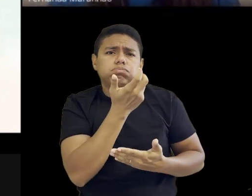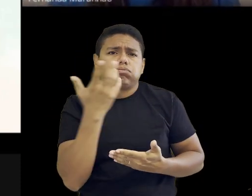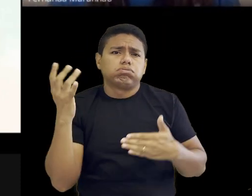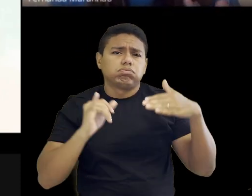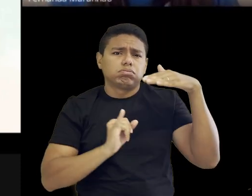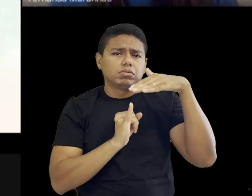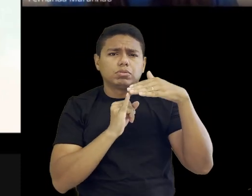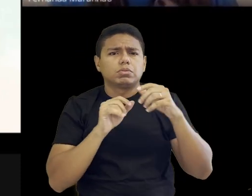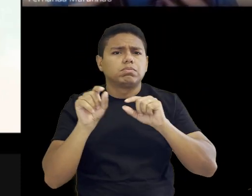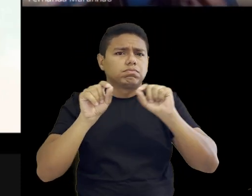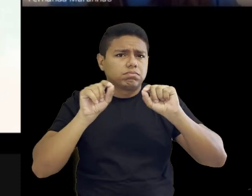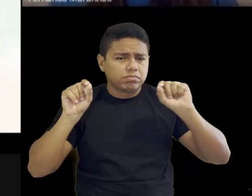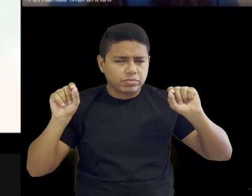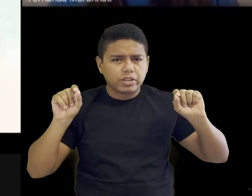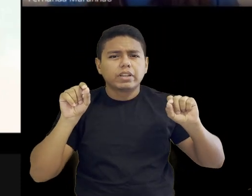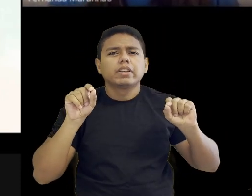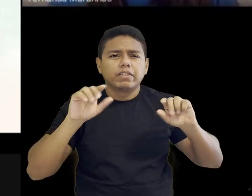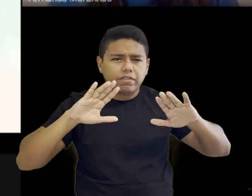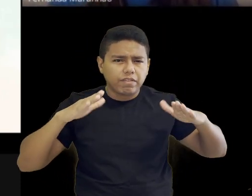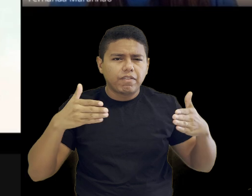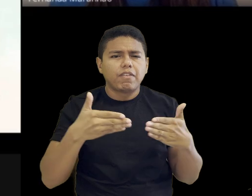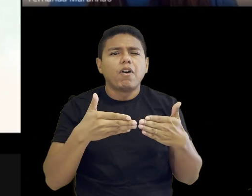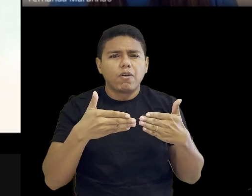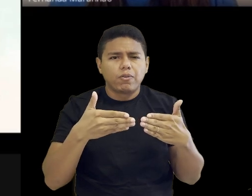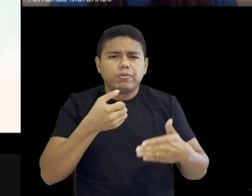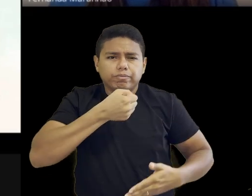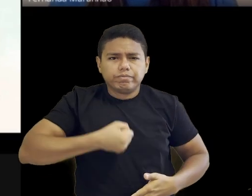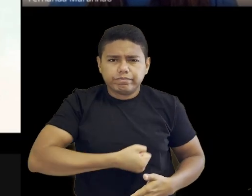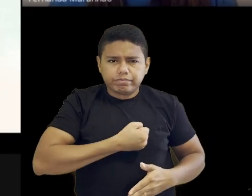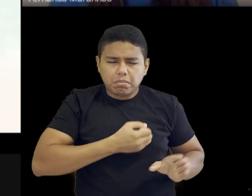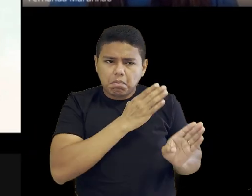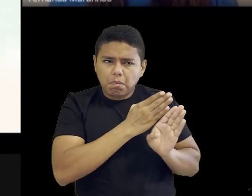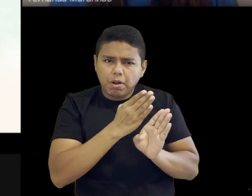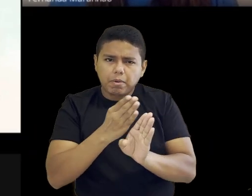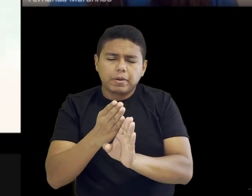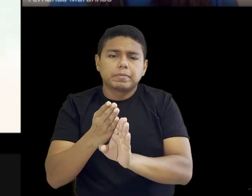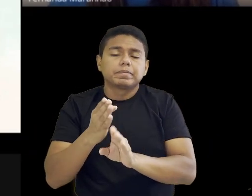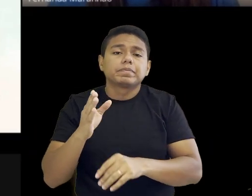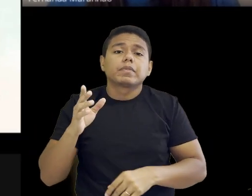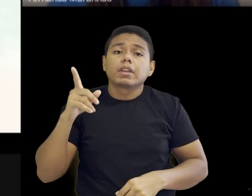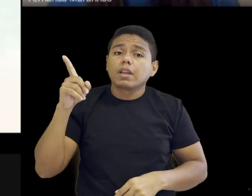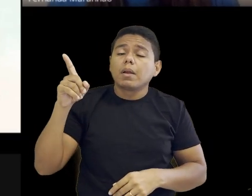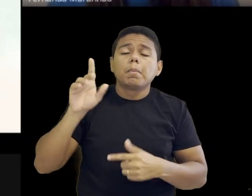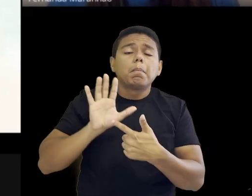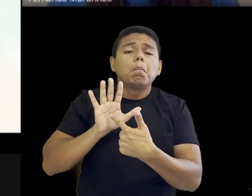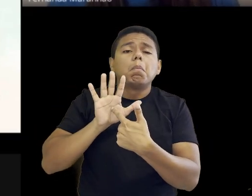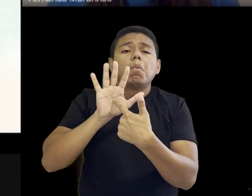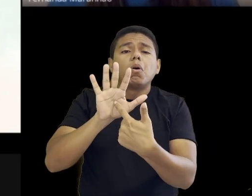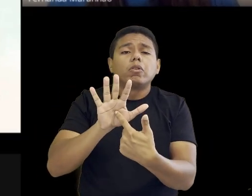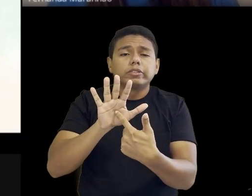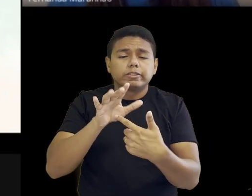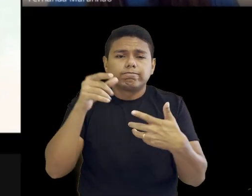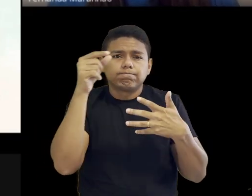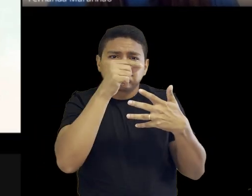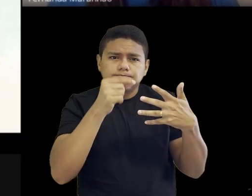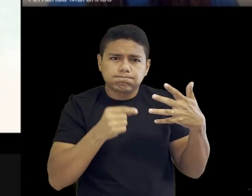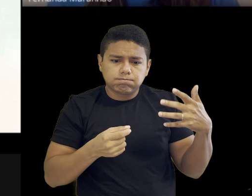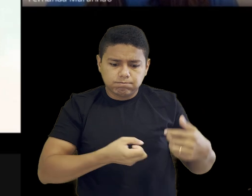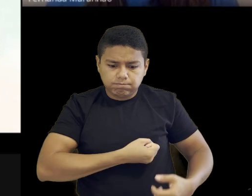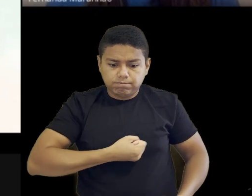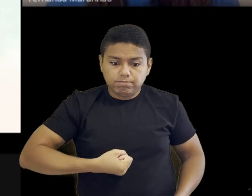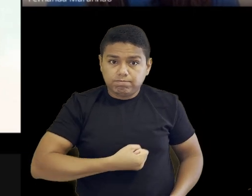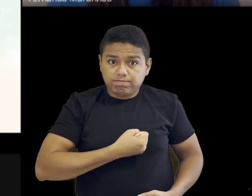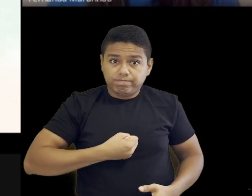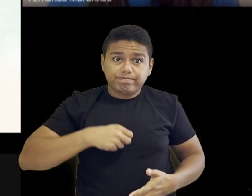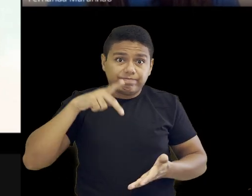várias mãos por várias entidades relacionadas ao diagnóstico ultrassonográfico na gravidez e que traz para a gente quais são